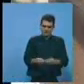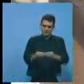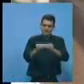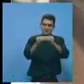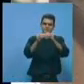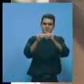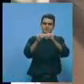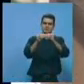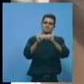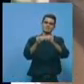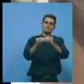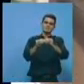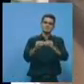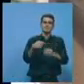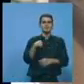Imagino